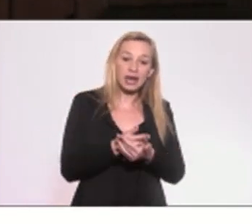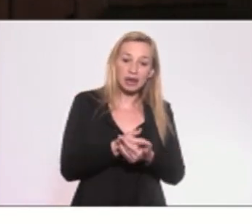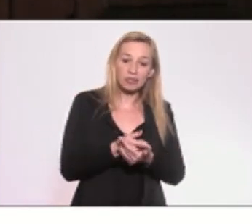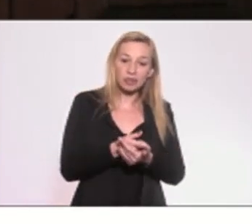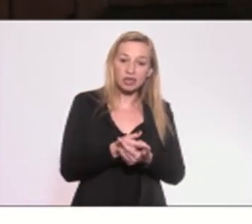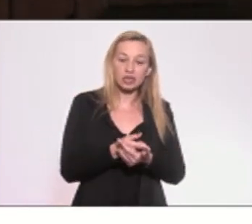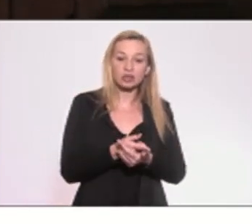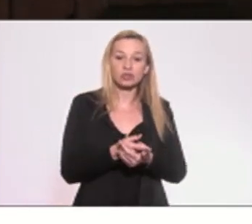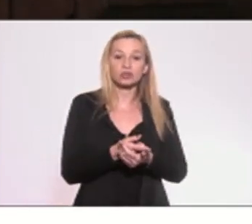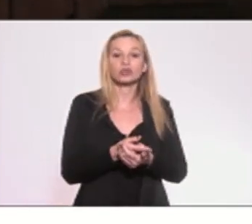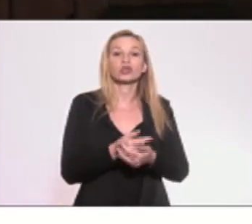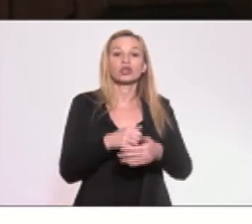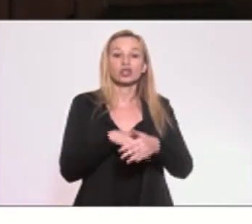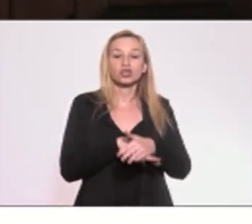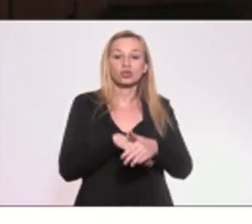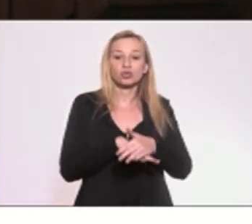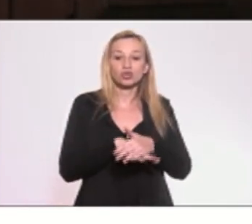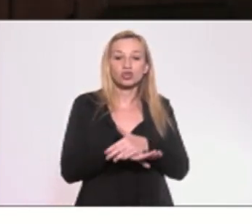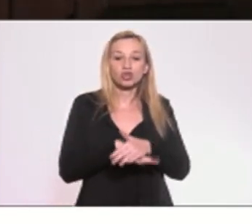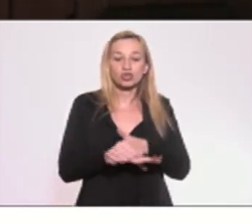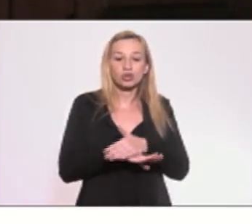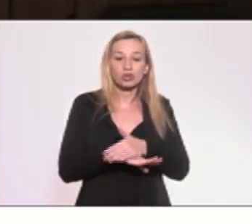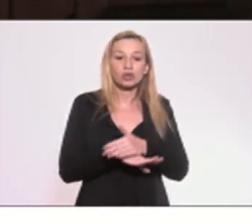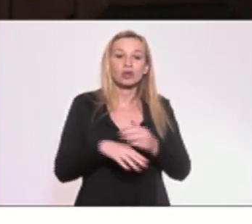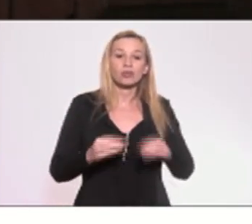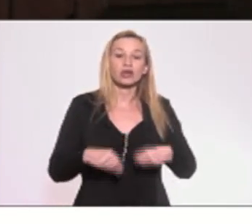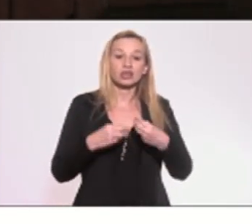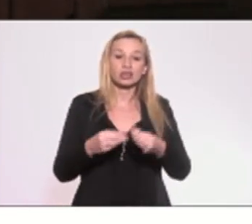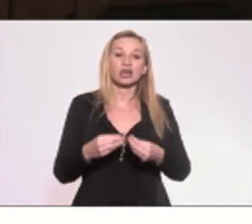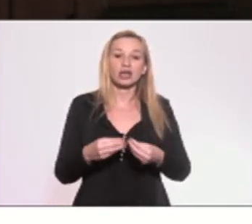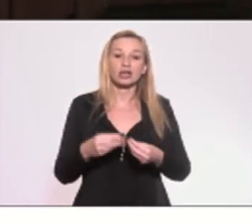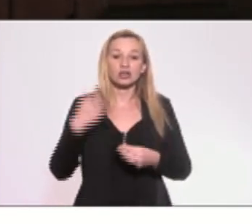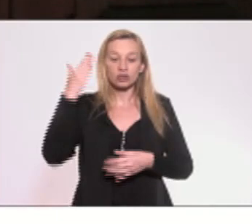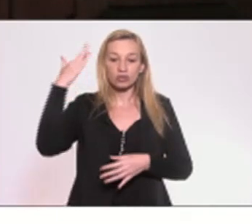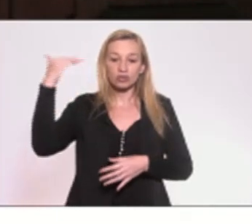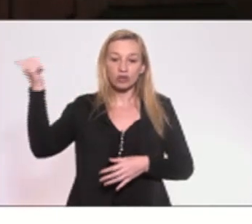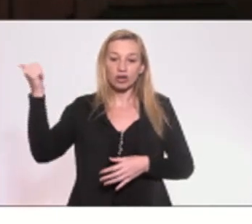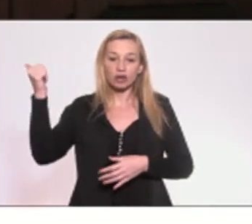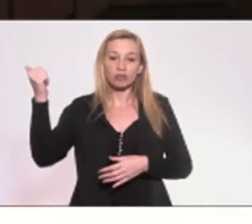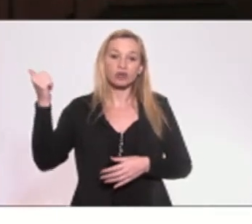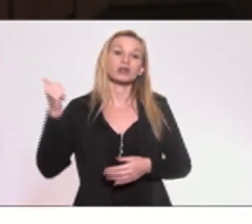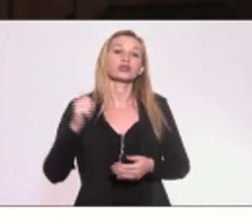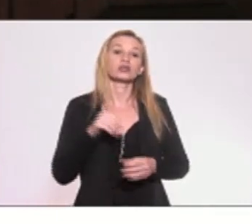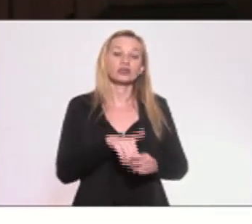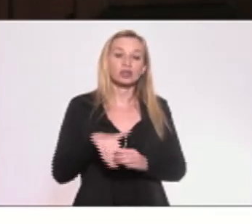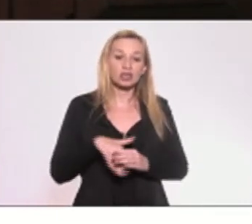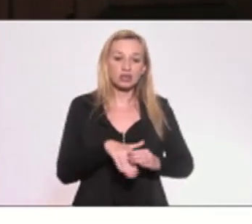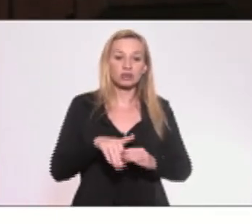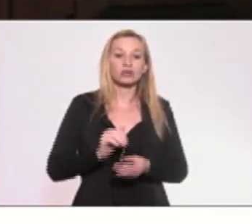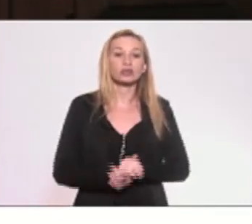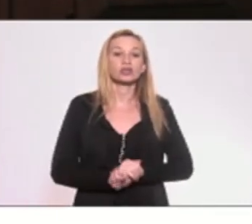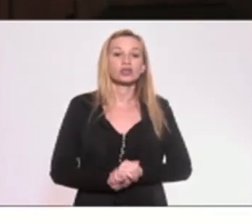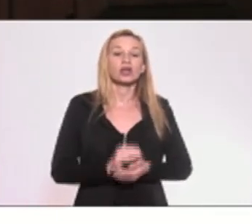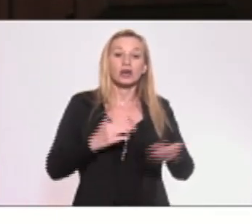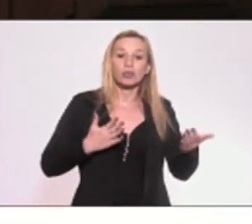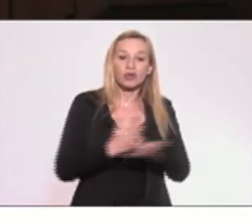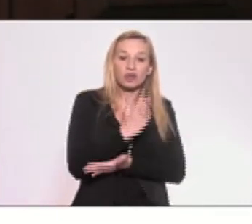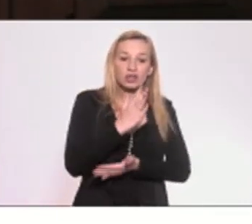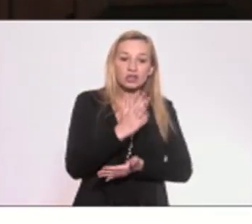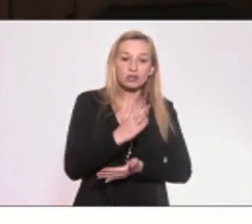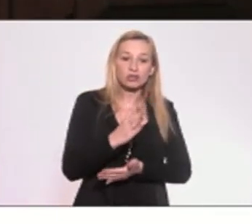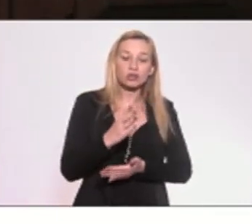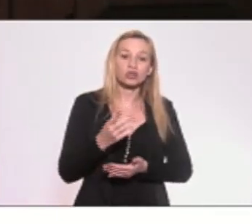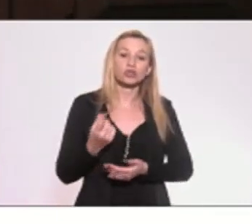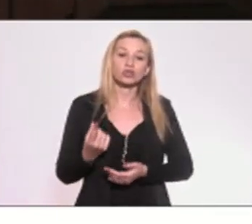doleiros aos parlamentares para que garantisse o sucesso das votações de interesse do Executivo. Seguem exemplos: aprovação das contas de Sérgio